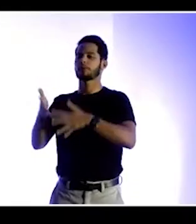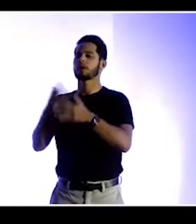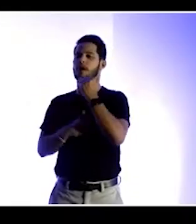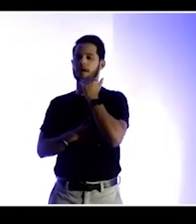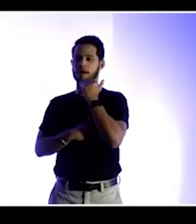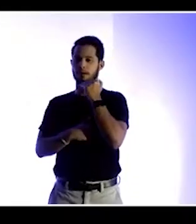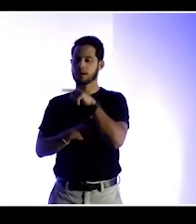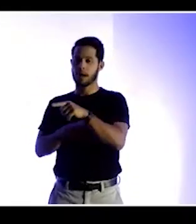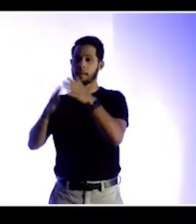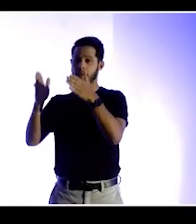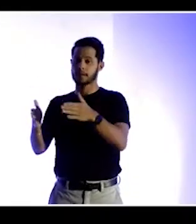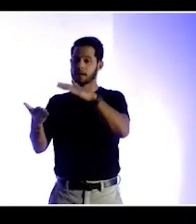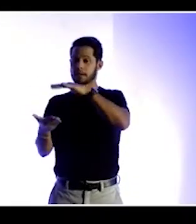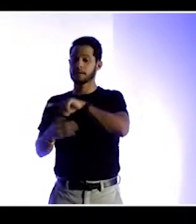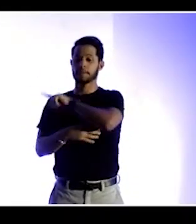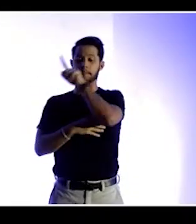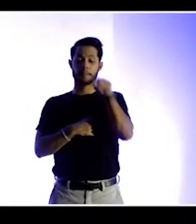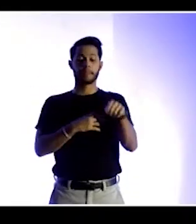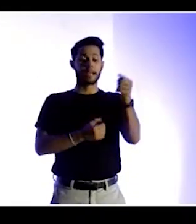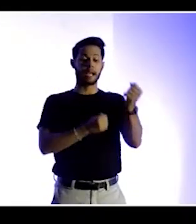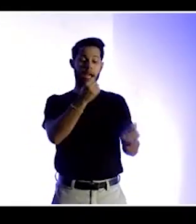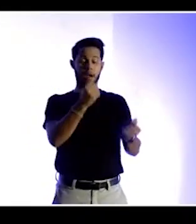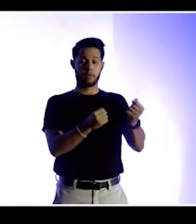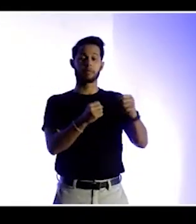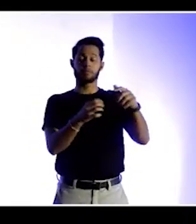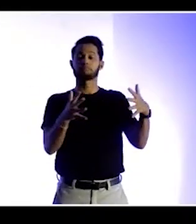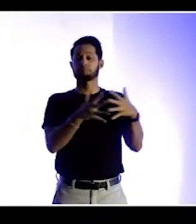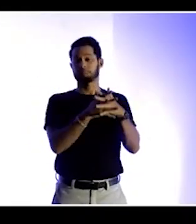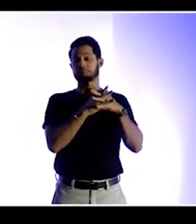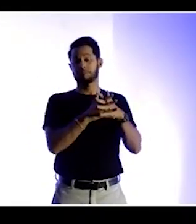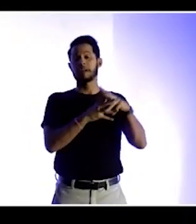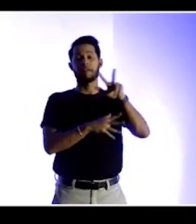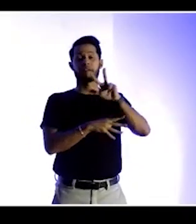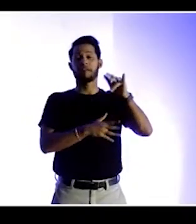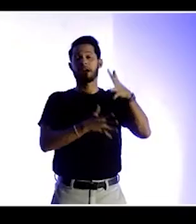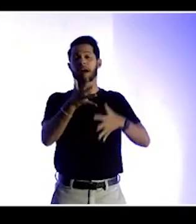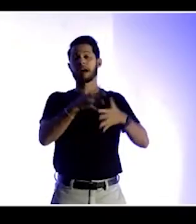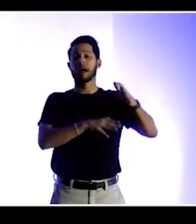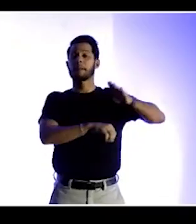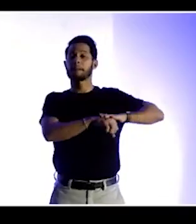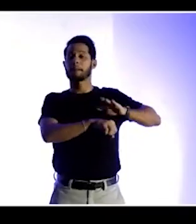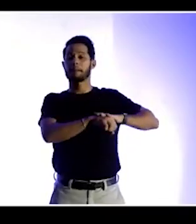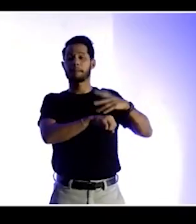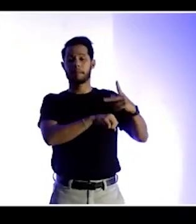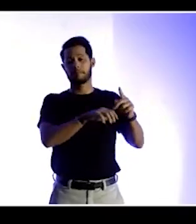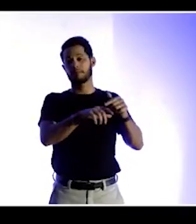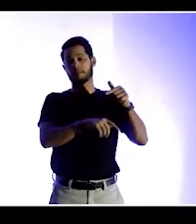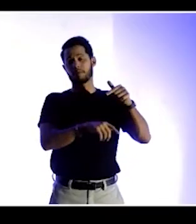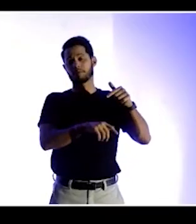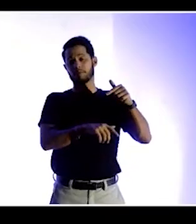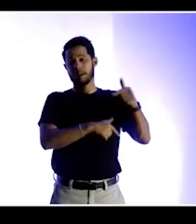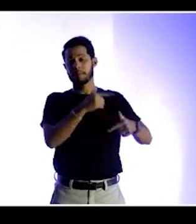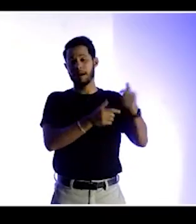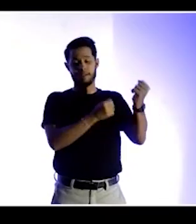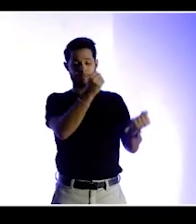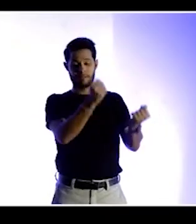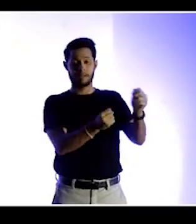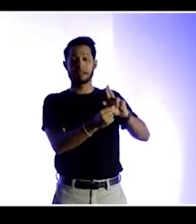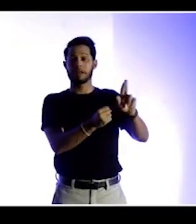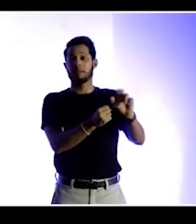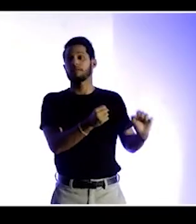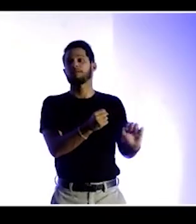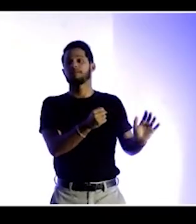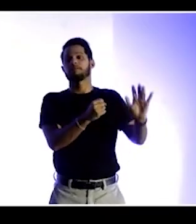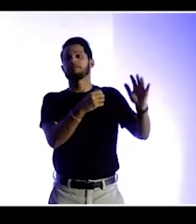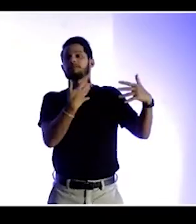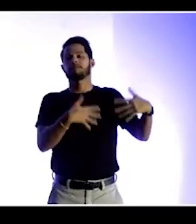tempo. No carro, isso é complicado porque compromete a autonomia do carro elétrico, que já não é lá grandes coisas. Então, ao longo dos